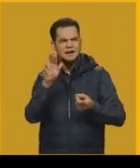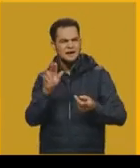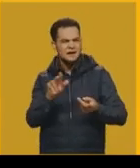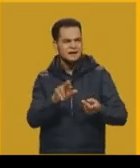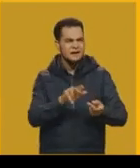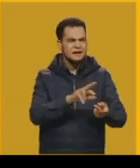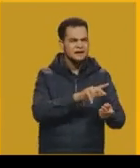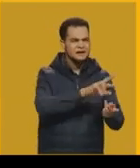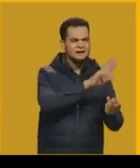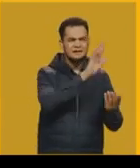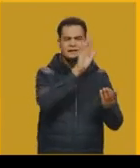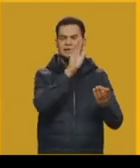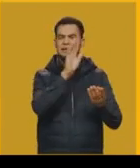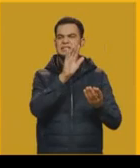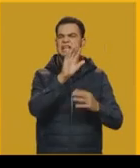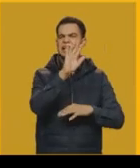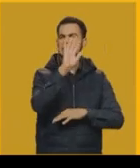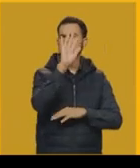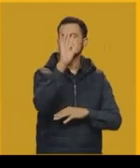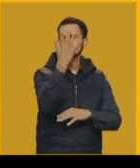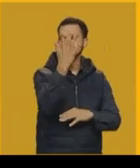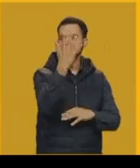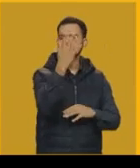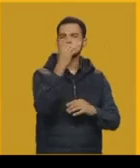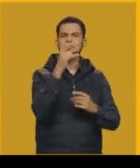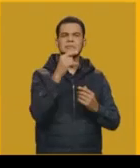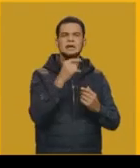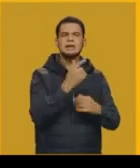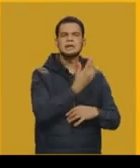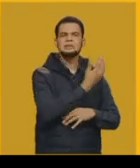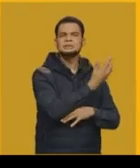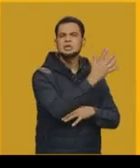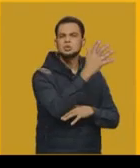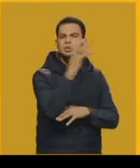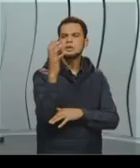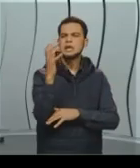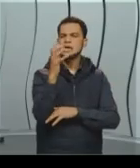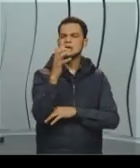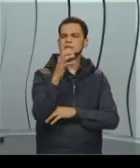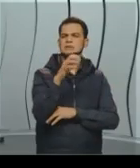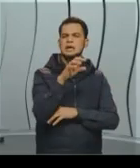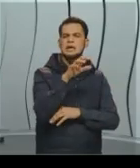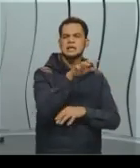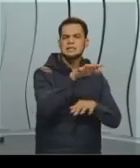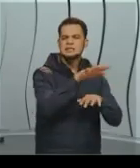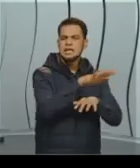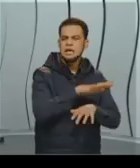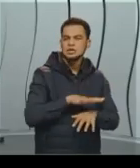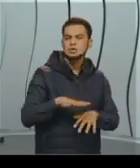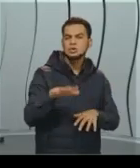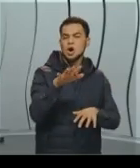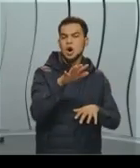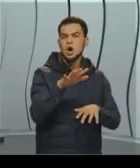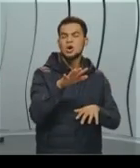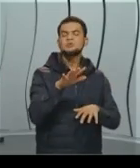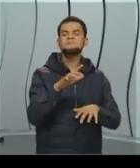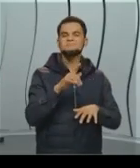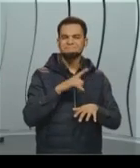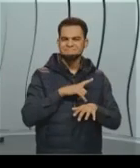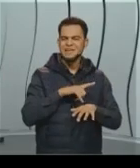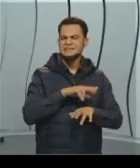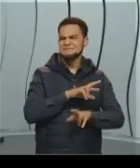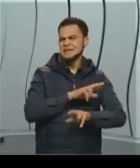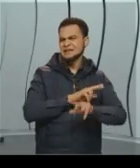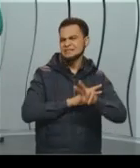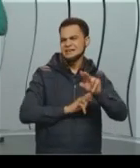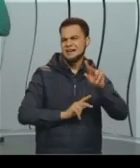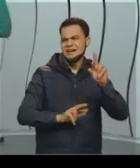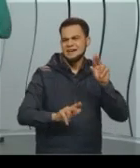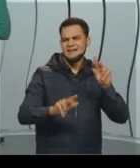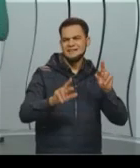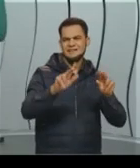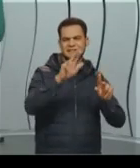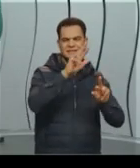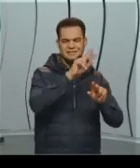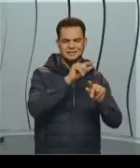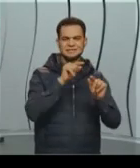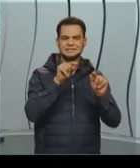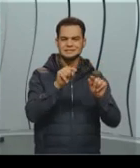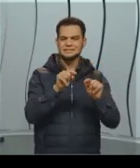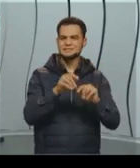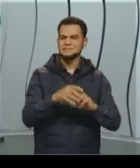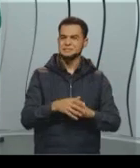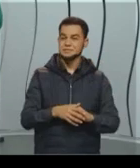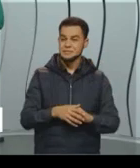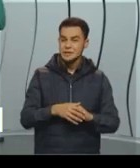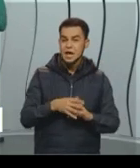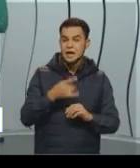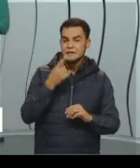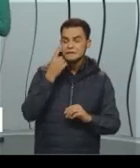África, da questão do clima, da questão, né, do território de maneira geral, a gente vai ver uma diversidade muito grande. Essa imagem